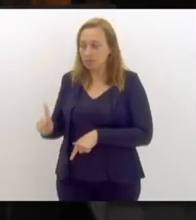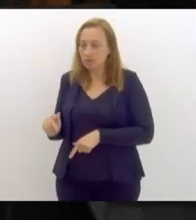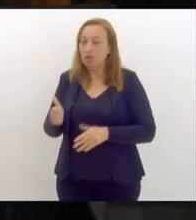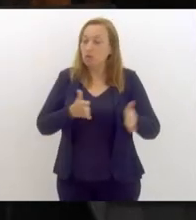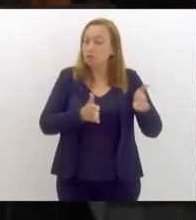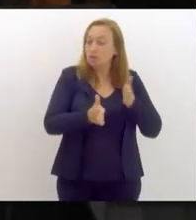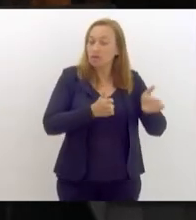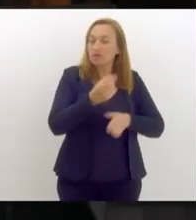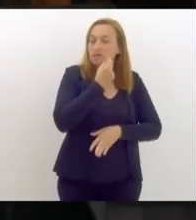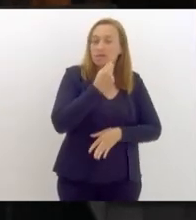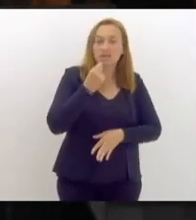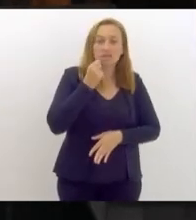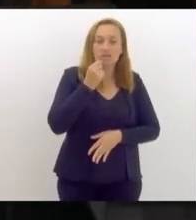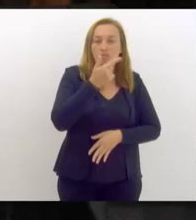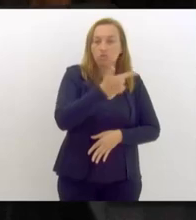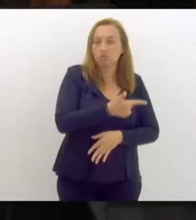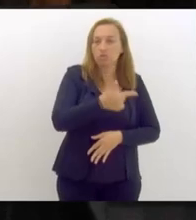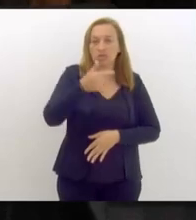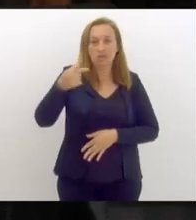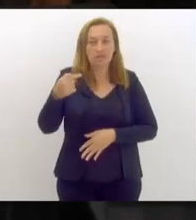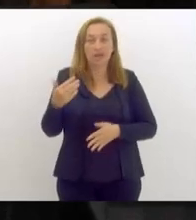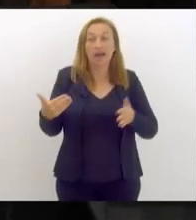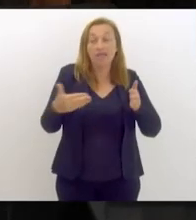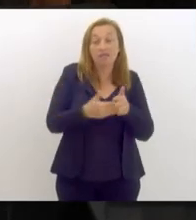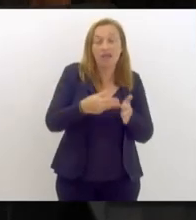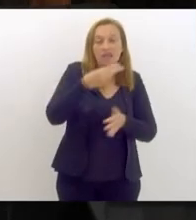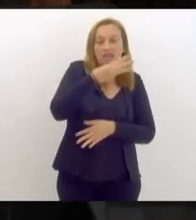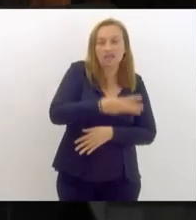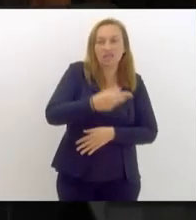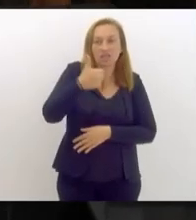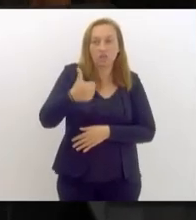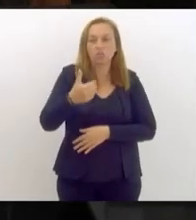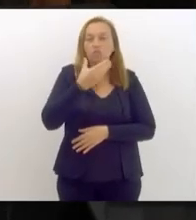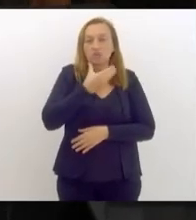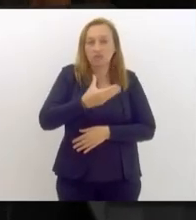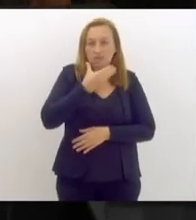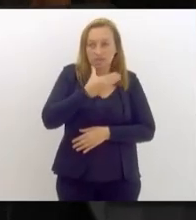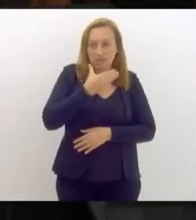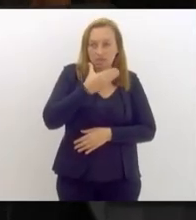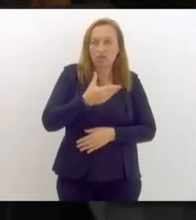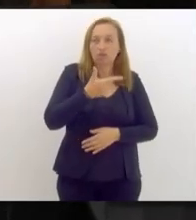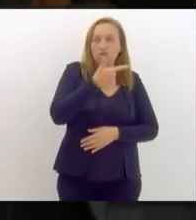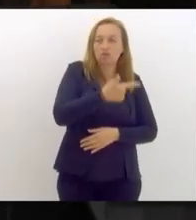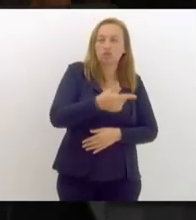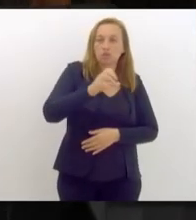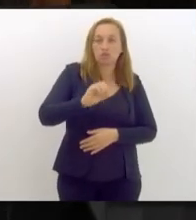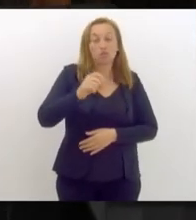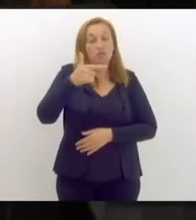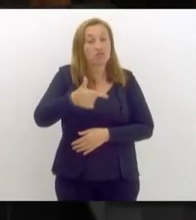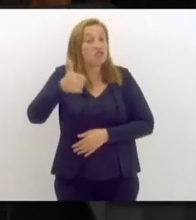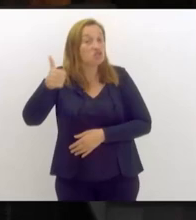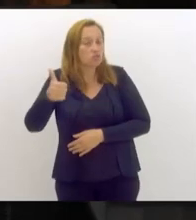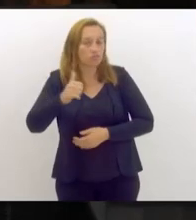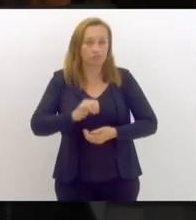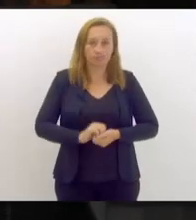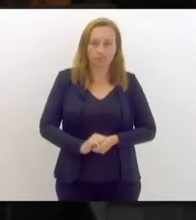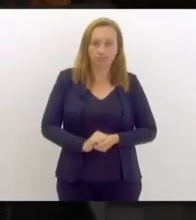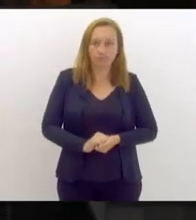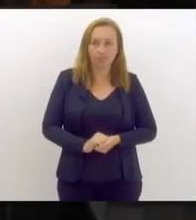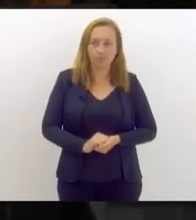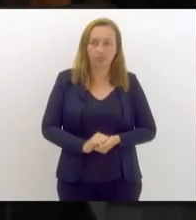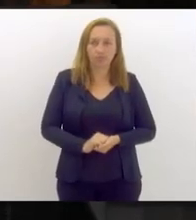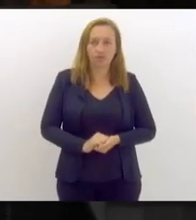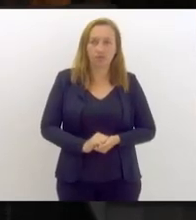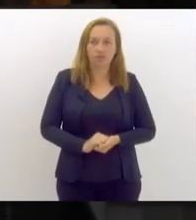de 2017 até 31 de Dezembro de 2021 essa